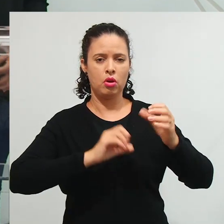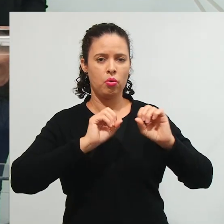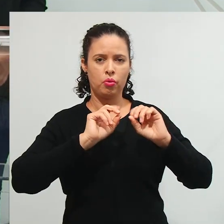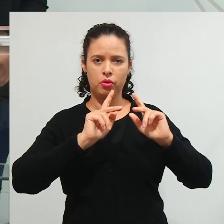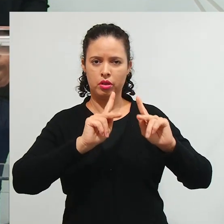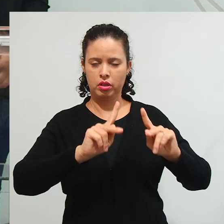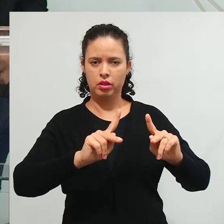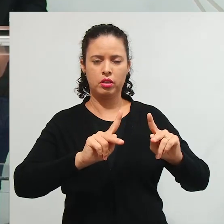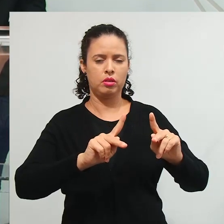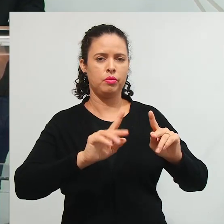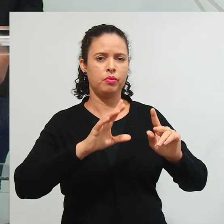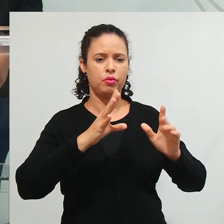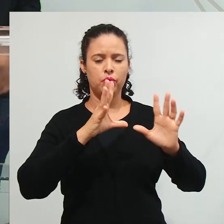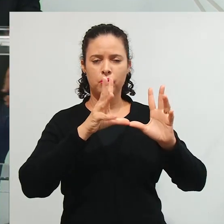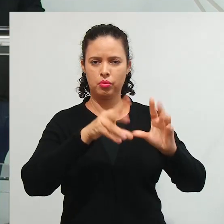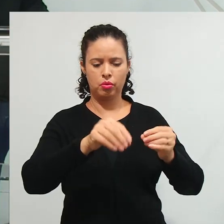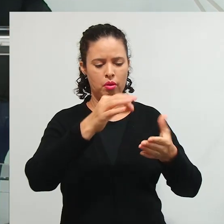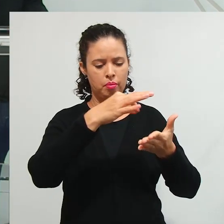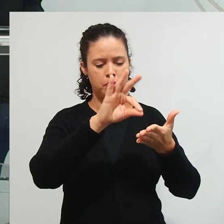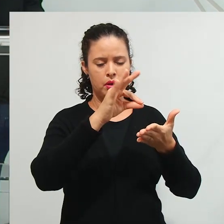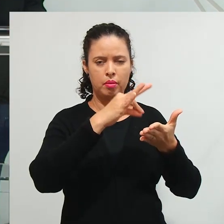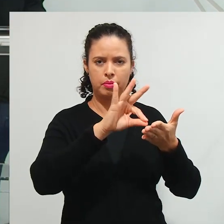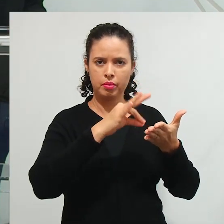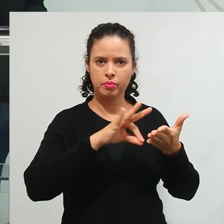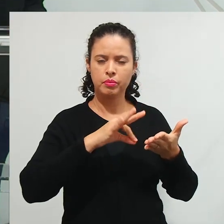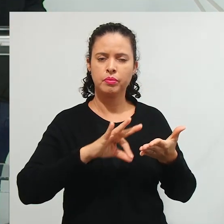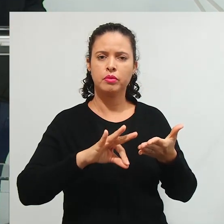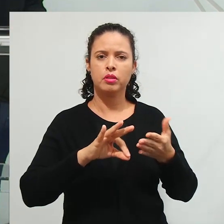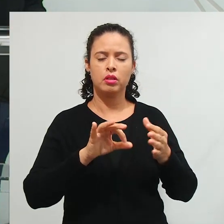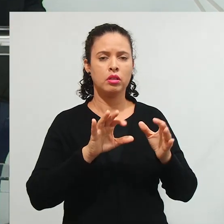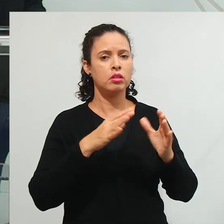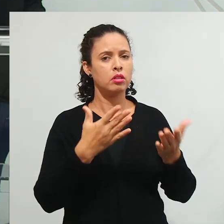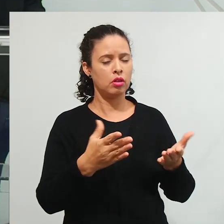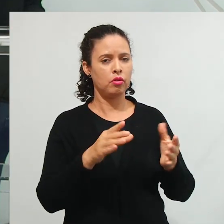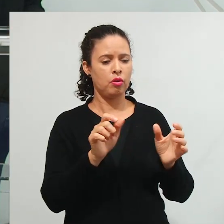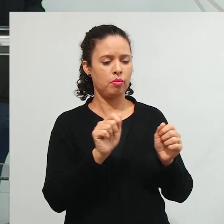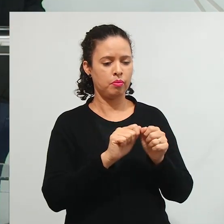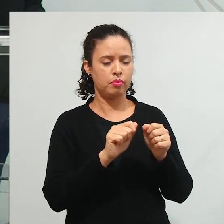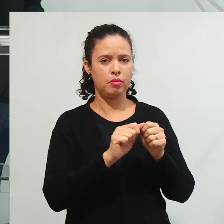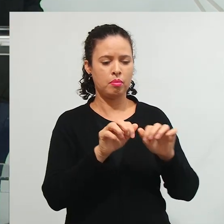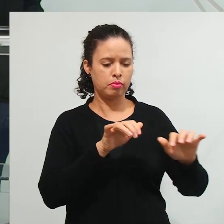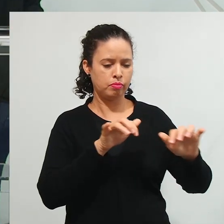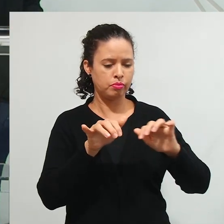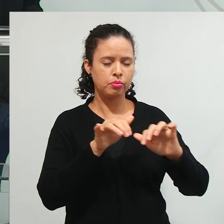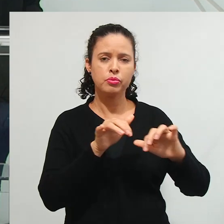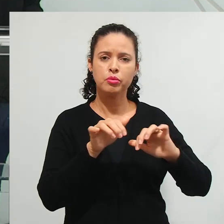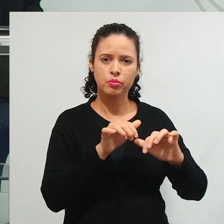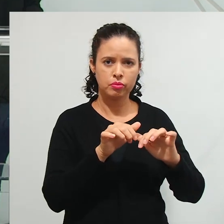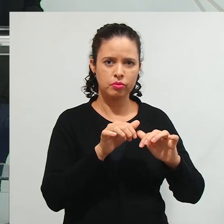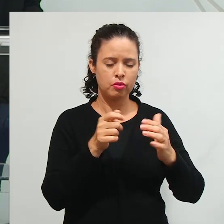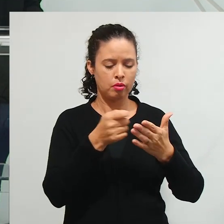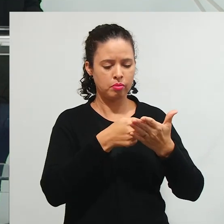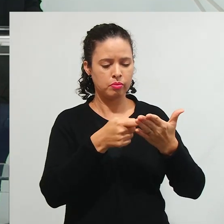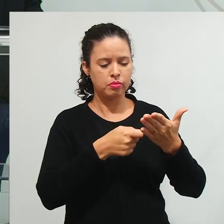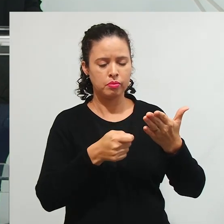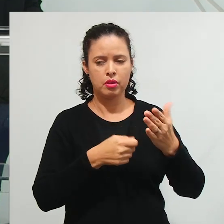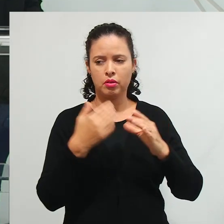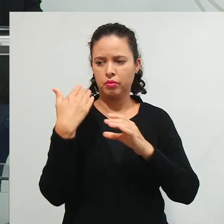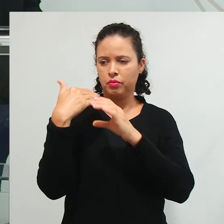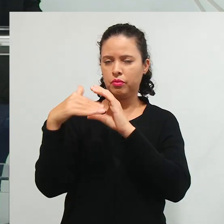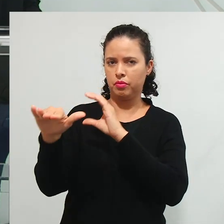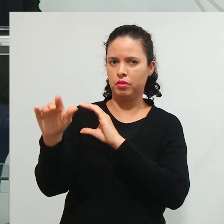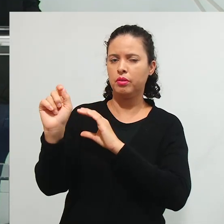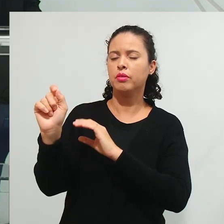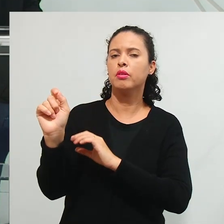está ok, e neste caso ele elabora um documento e encaminha para a coordenação